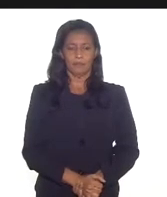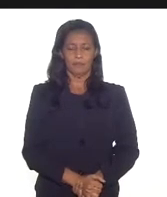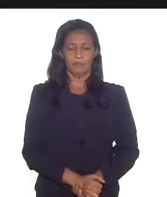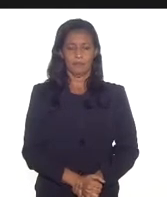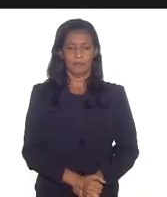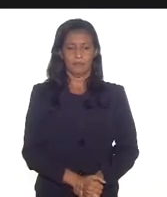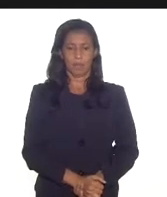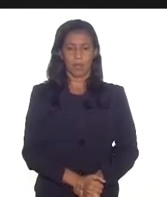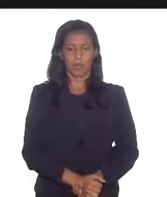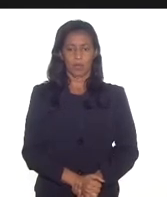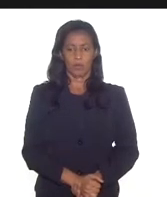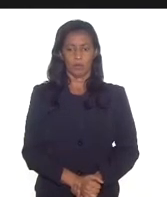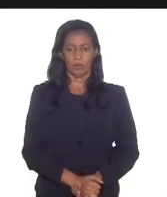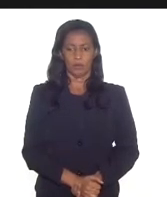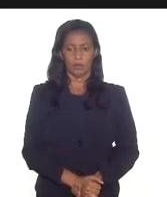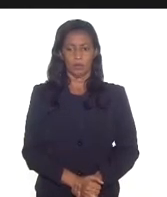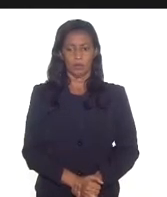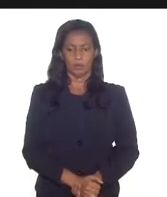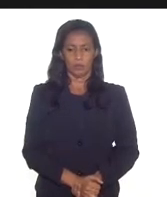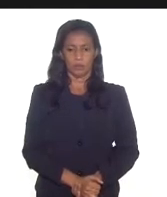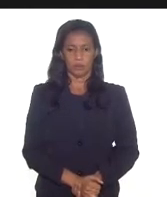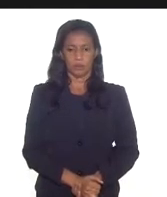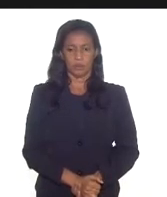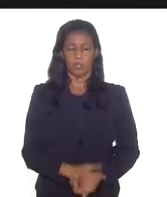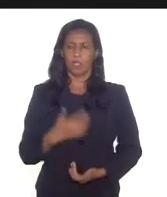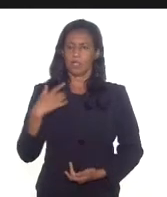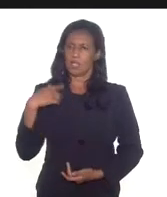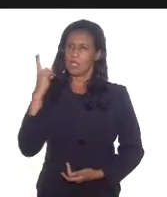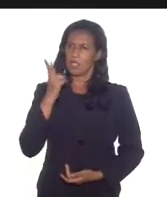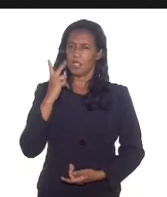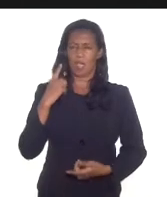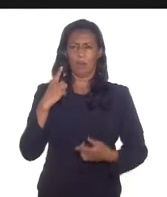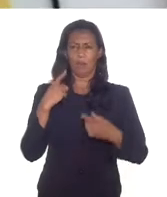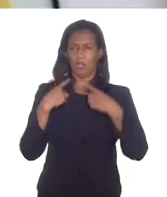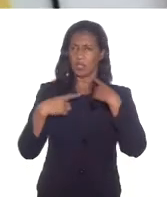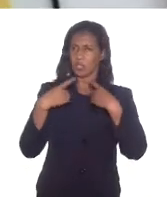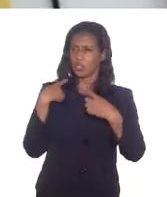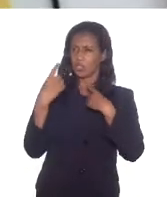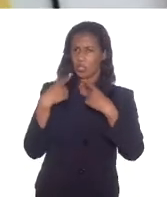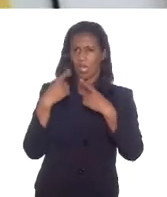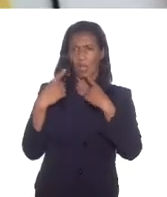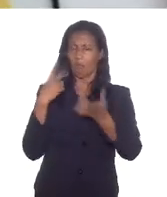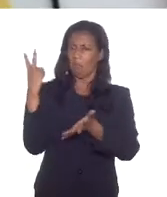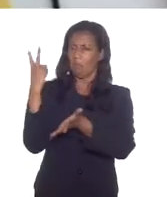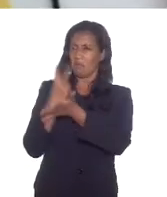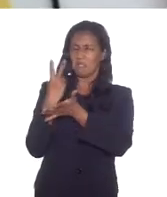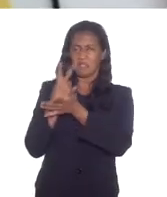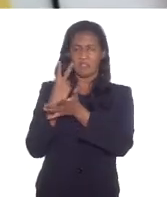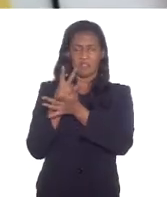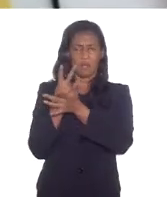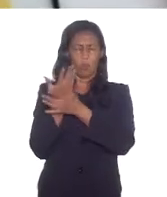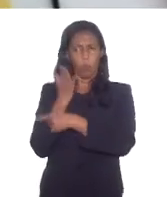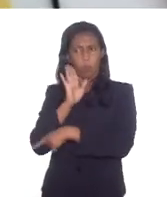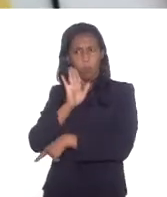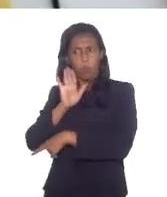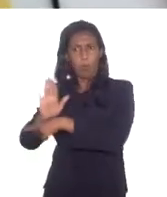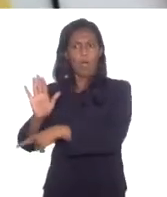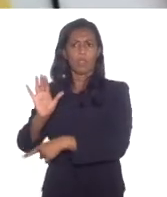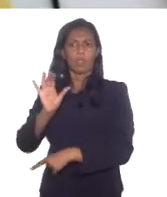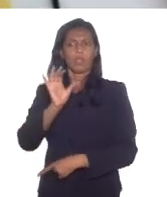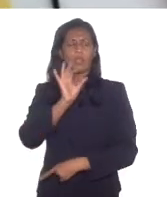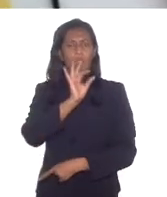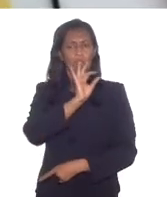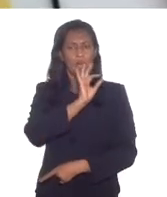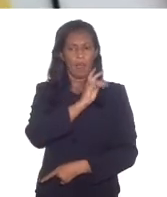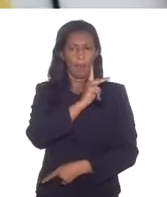Está sem som, Rodrigo. Compartilho. Muito diálogo. E a deputada Marta Rocha sempre foi uma defensora, não só da Polícia Civil, mas